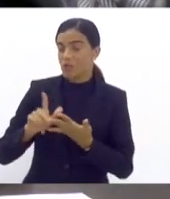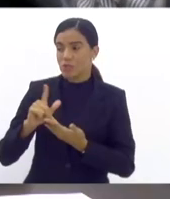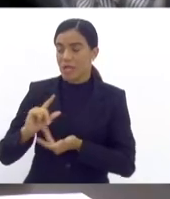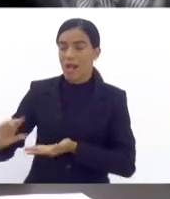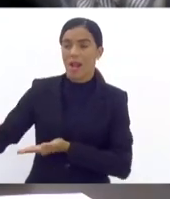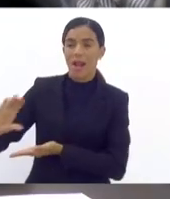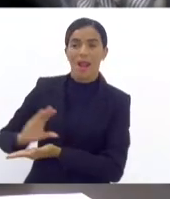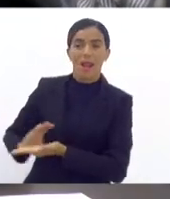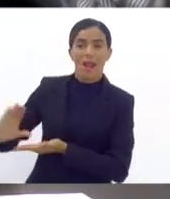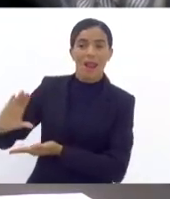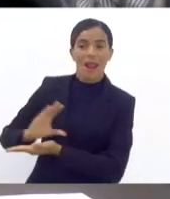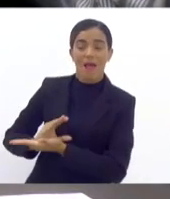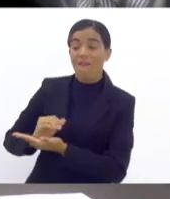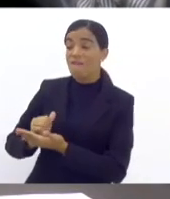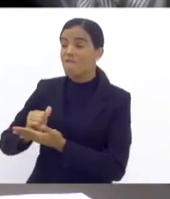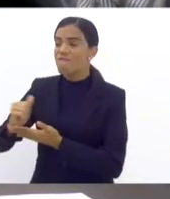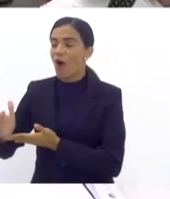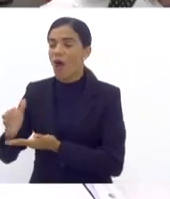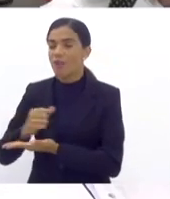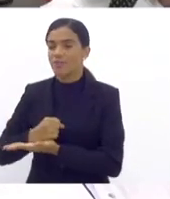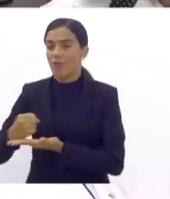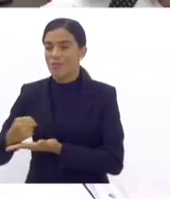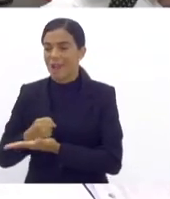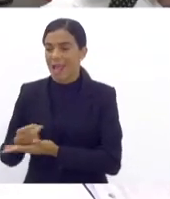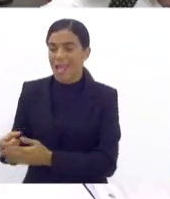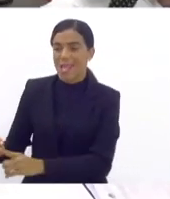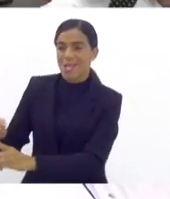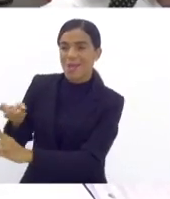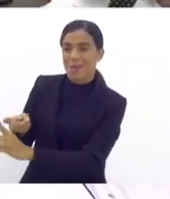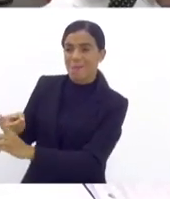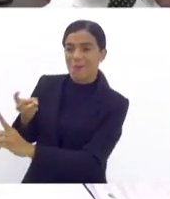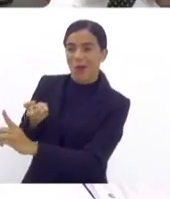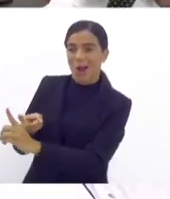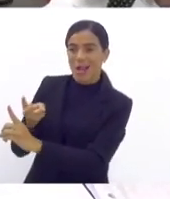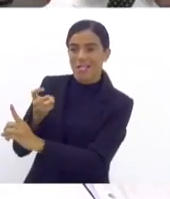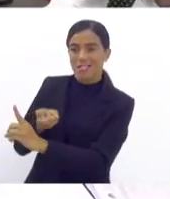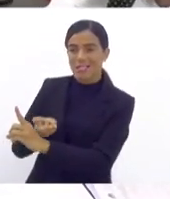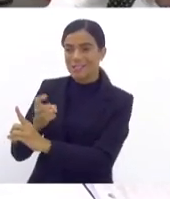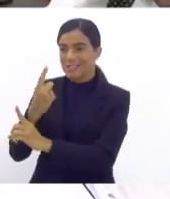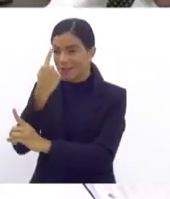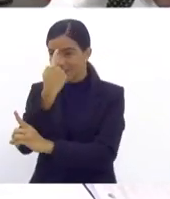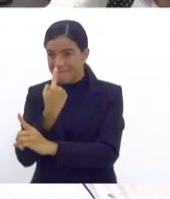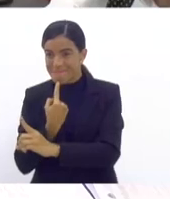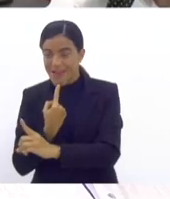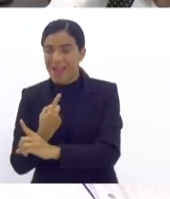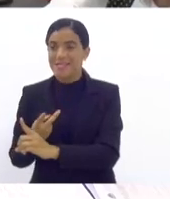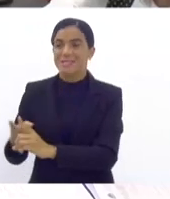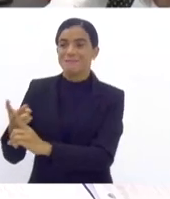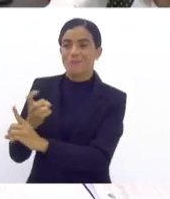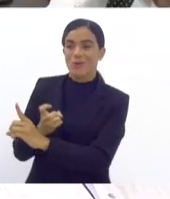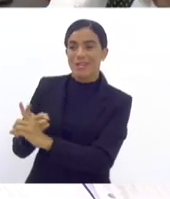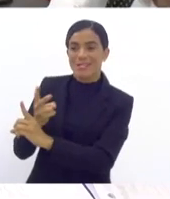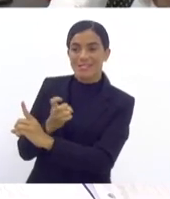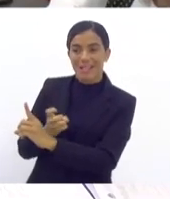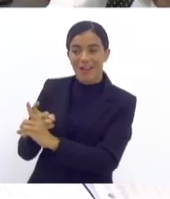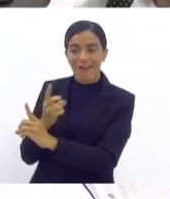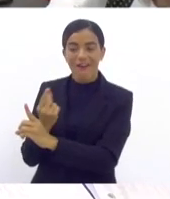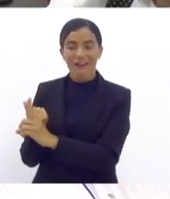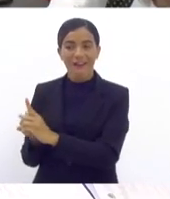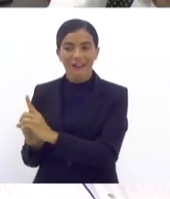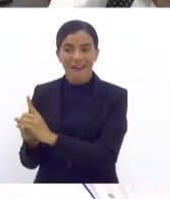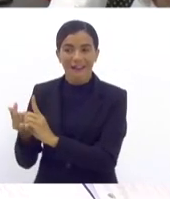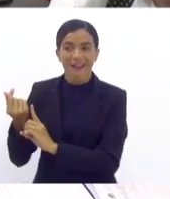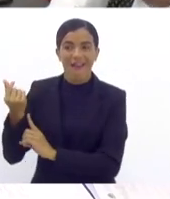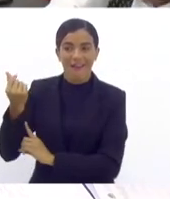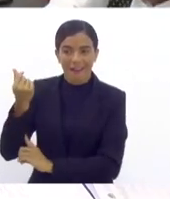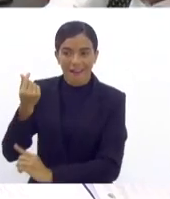contrato de concessão. Como exploração de margem, exploração de outdoor na margem e tudo mais, e não tá tributado. Isso é receita que